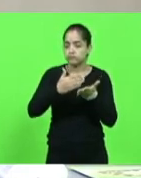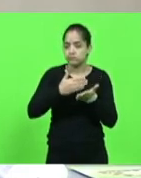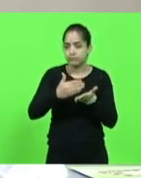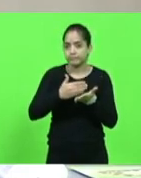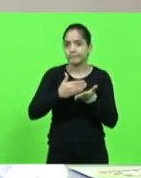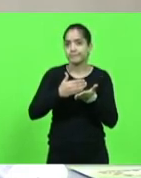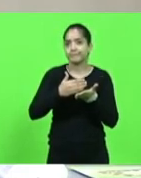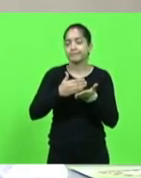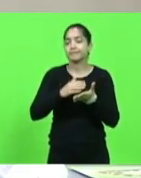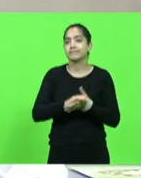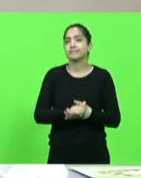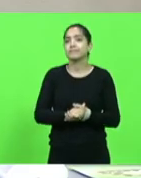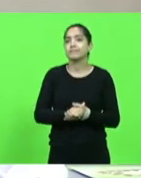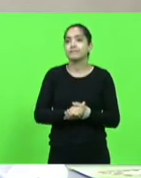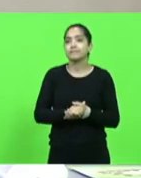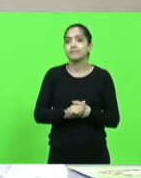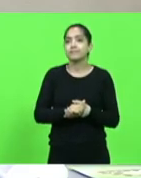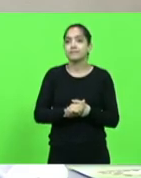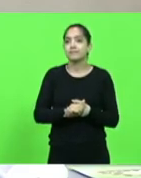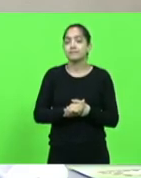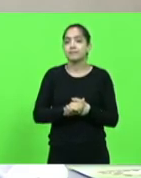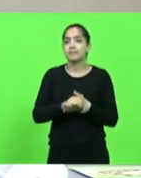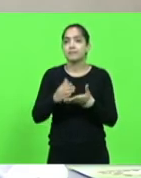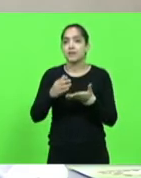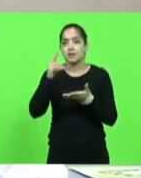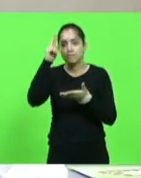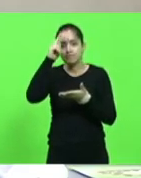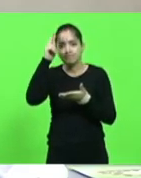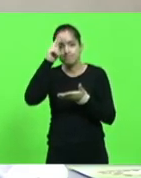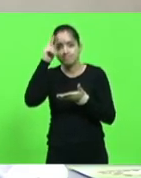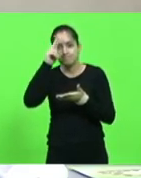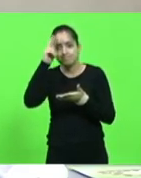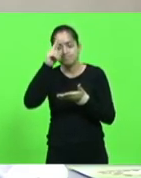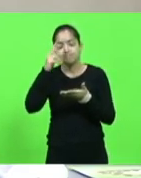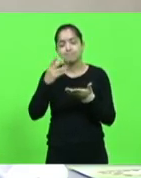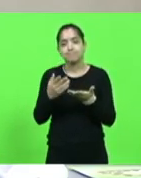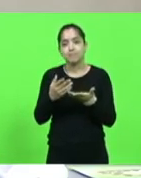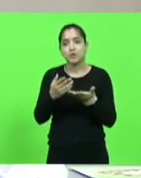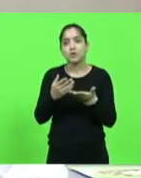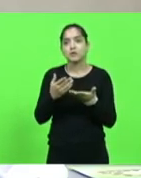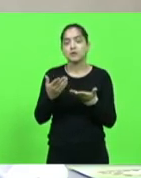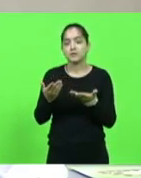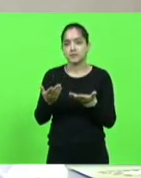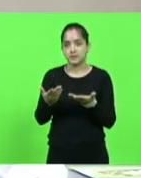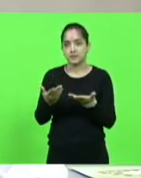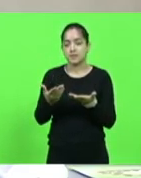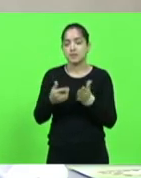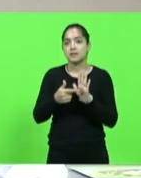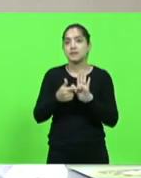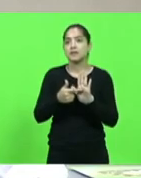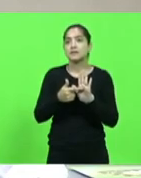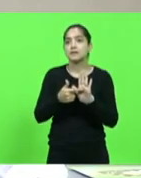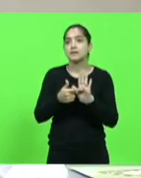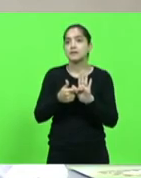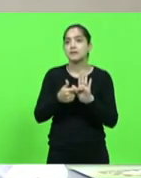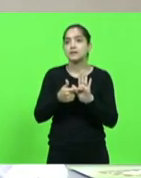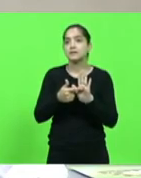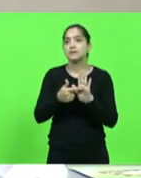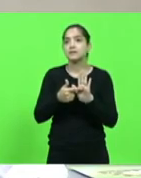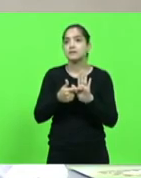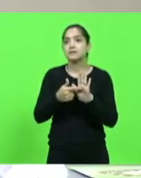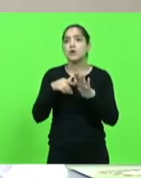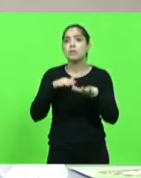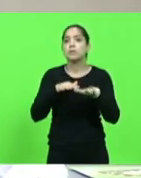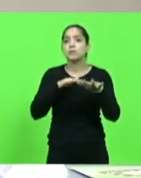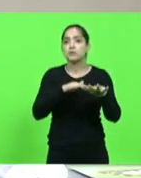jornalismo, biografias e memória, como é o caso da que retrata a procissão do